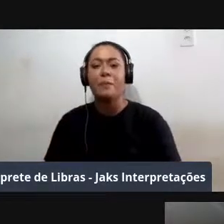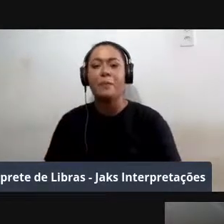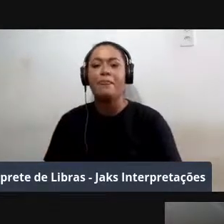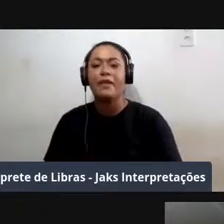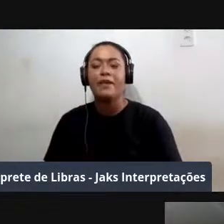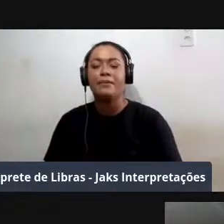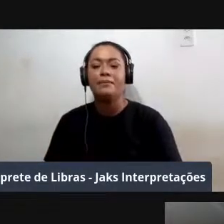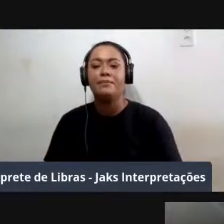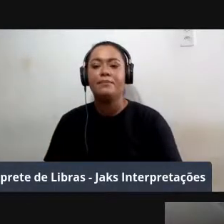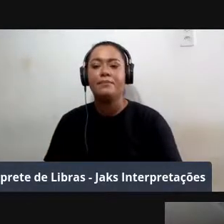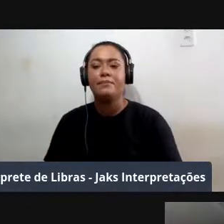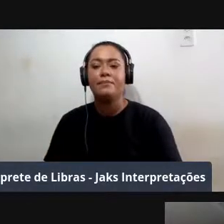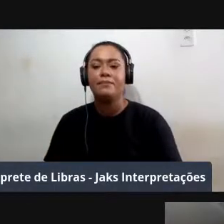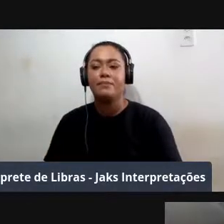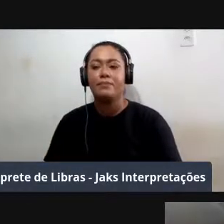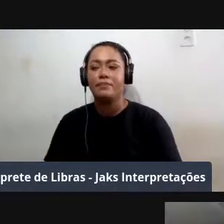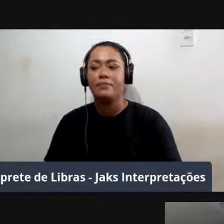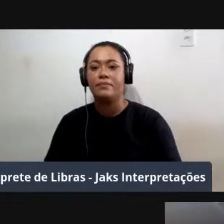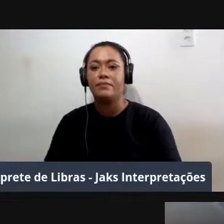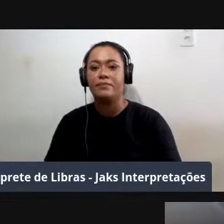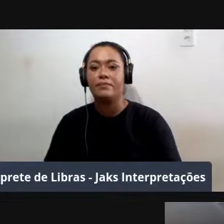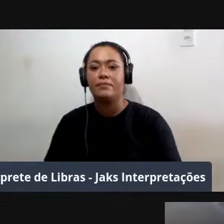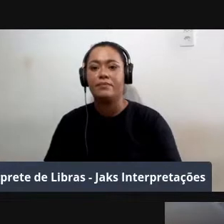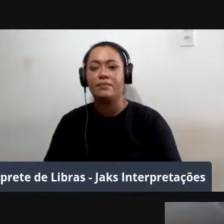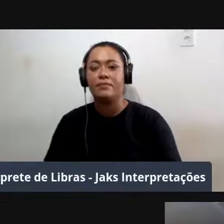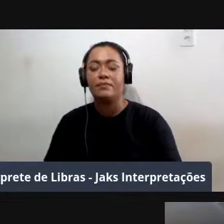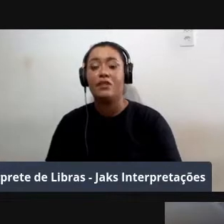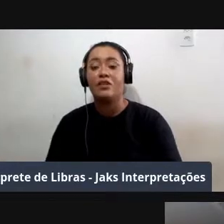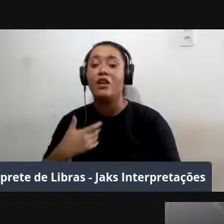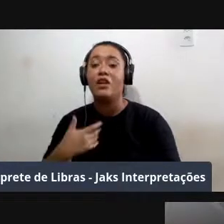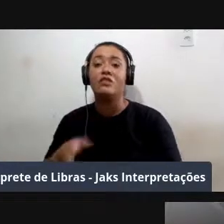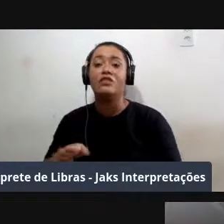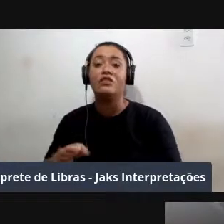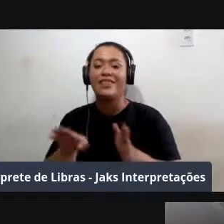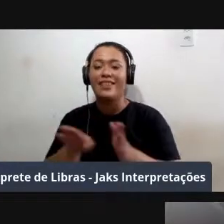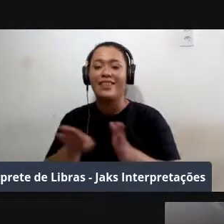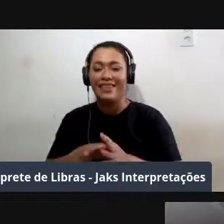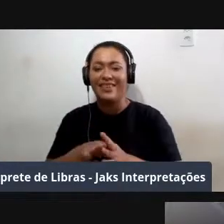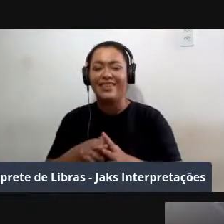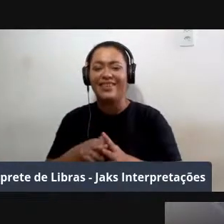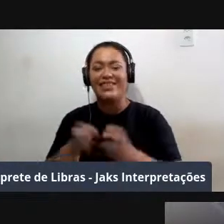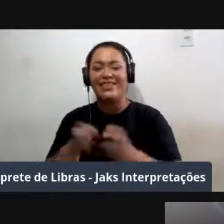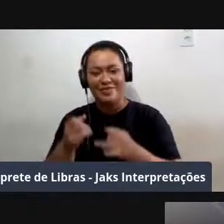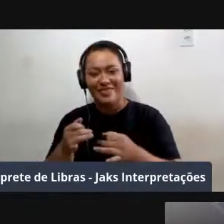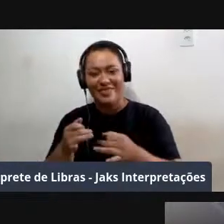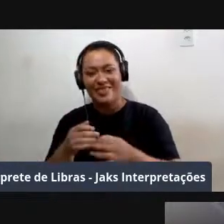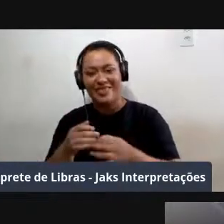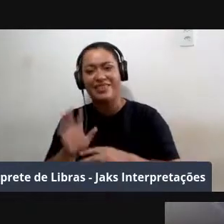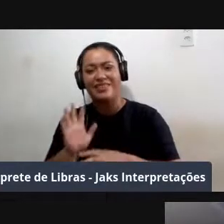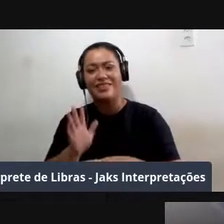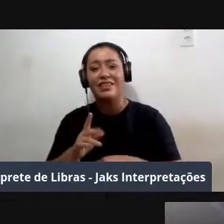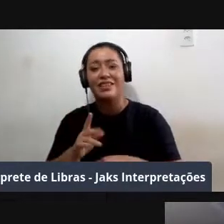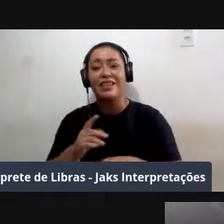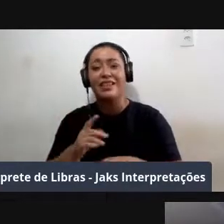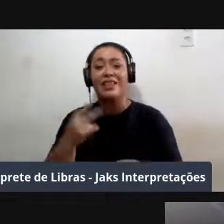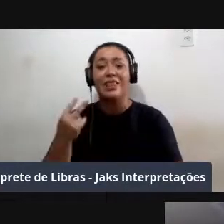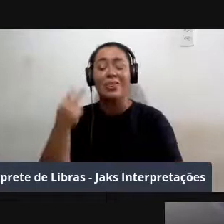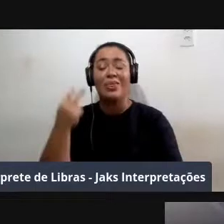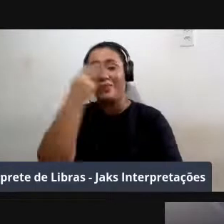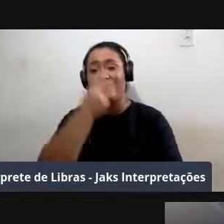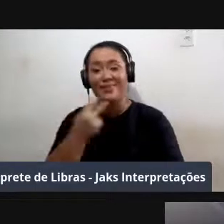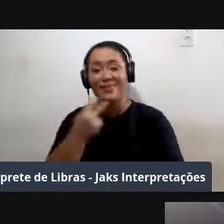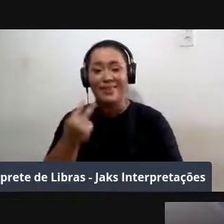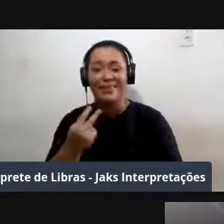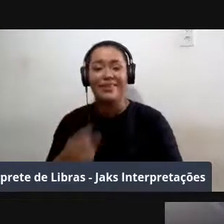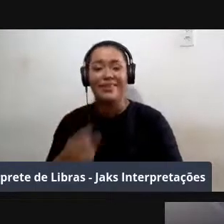Eu já cheguei, estou aqui, acho que já 2 horas, né? E graças a Deus eu estou bem,